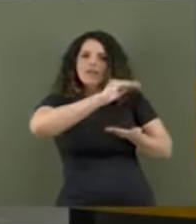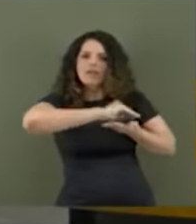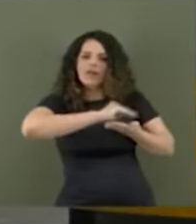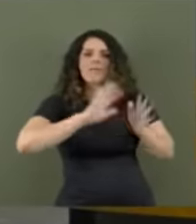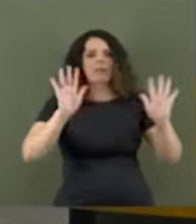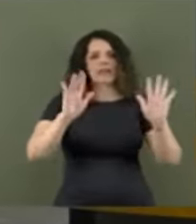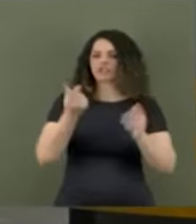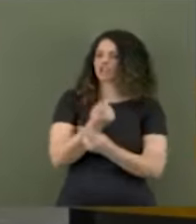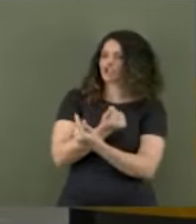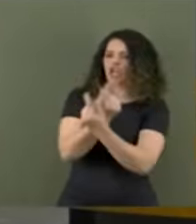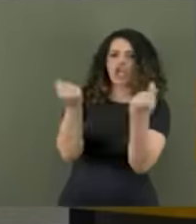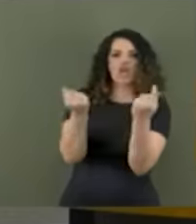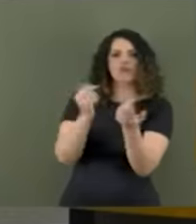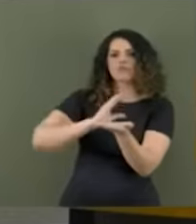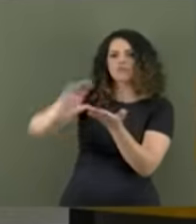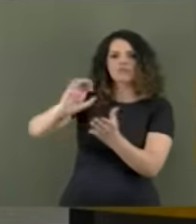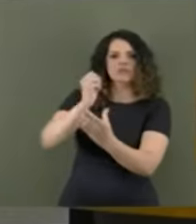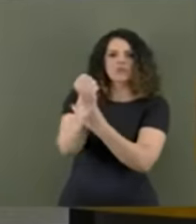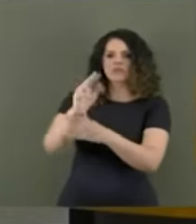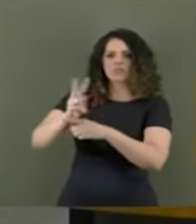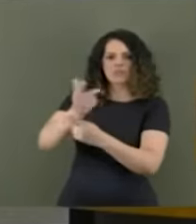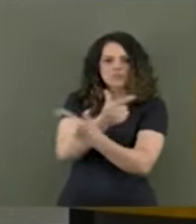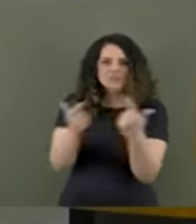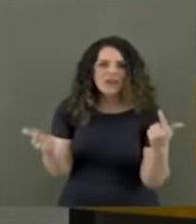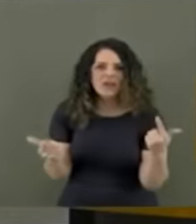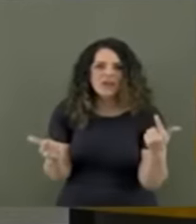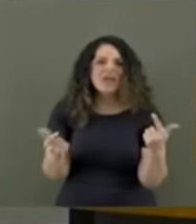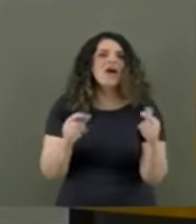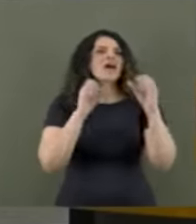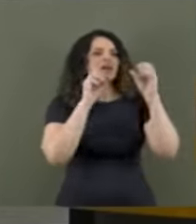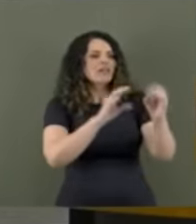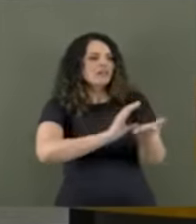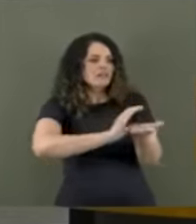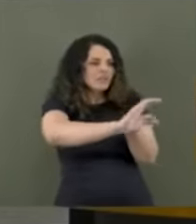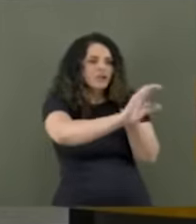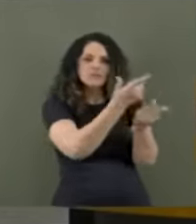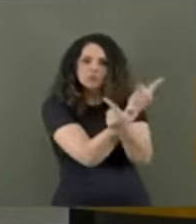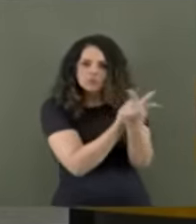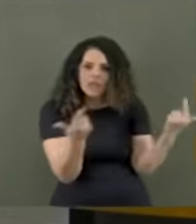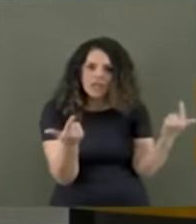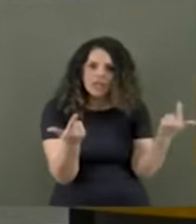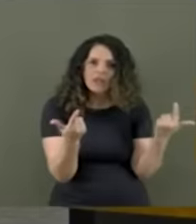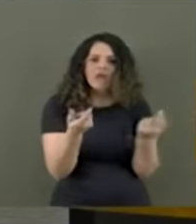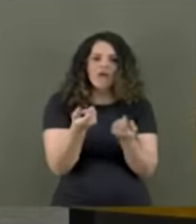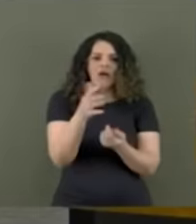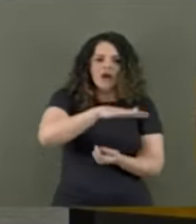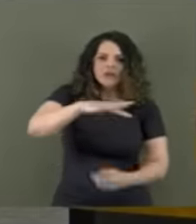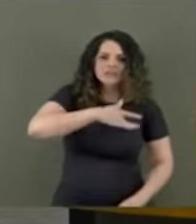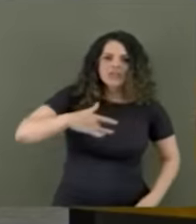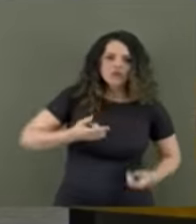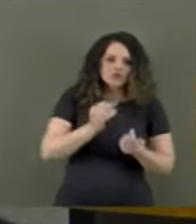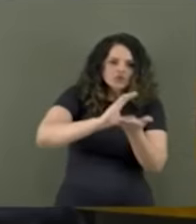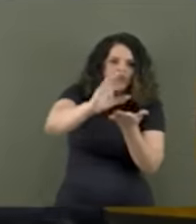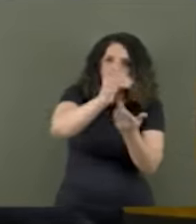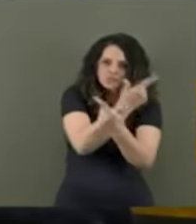agora não tem dinheiro para manter o orçamento da Segurança Pública não tem dinheiro para manter da educação não tem dinheiro para manter o orçamento da Saúde